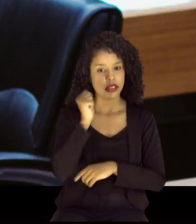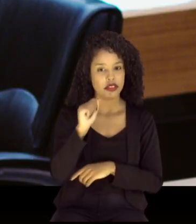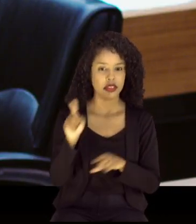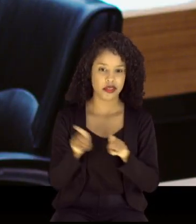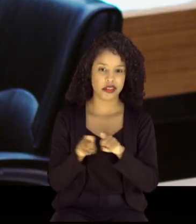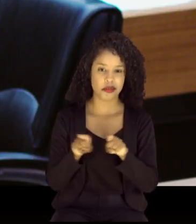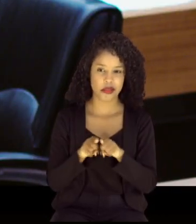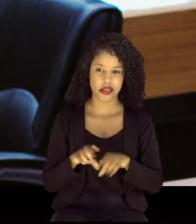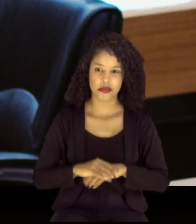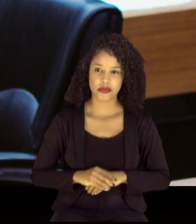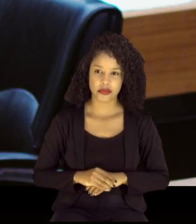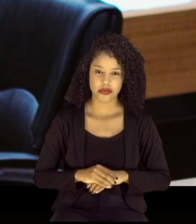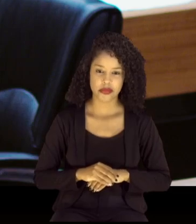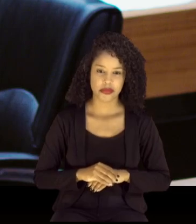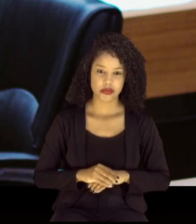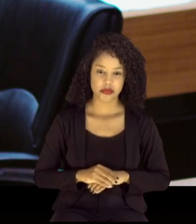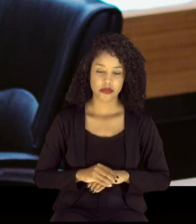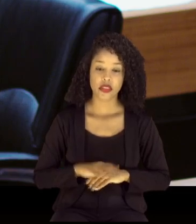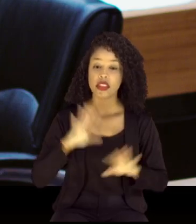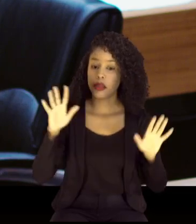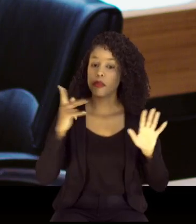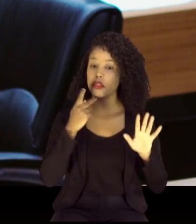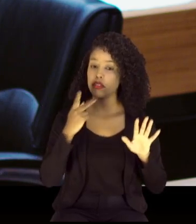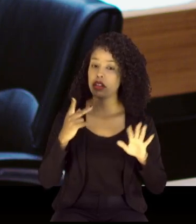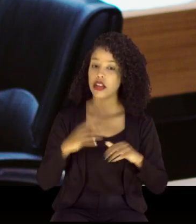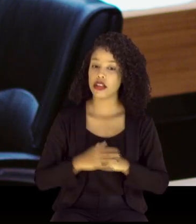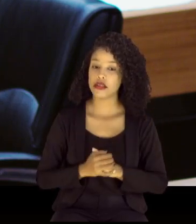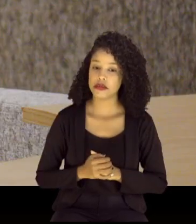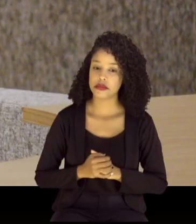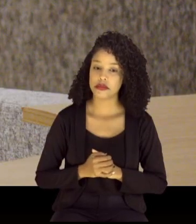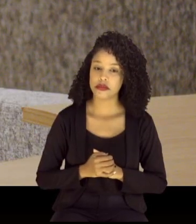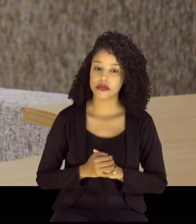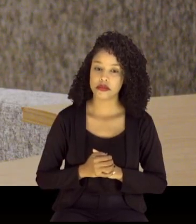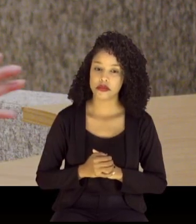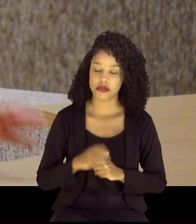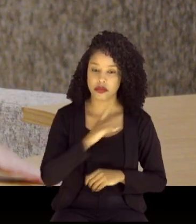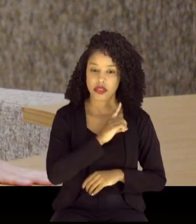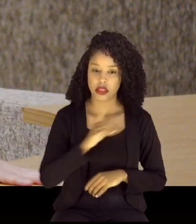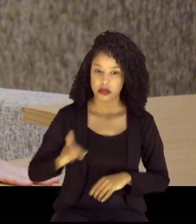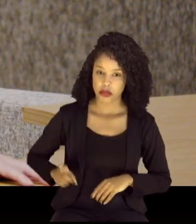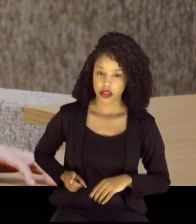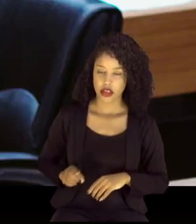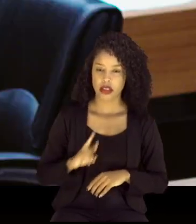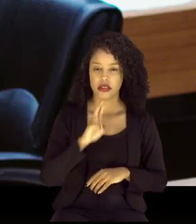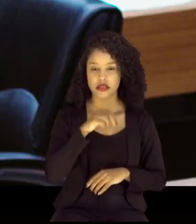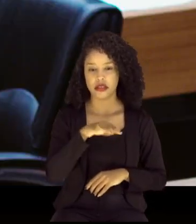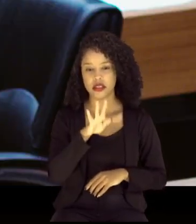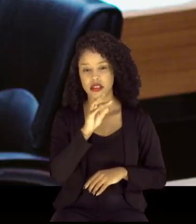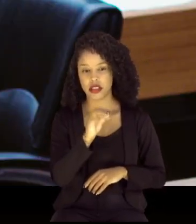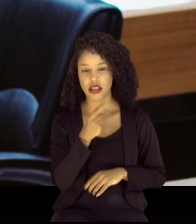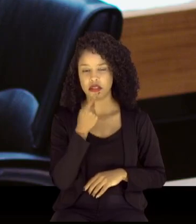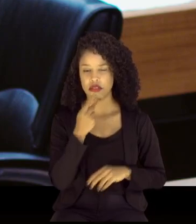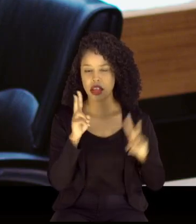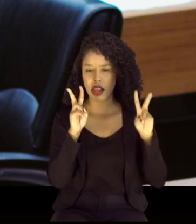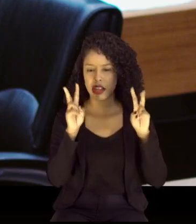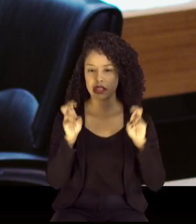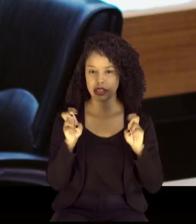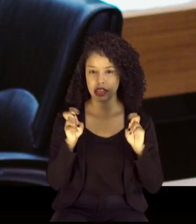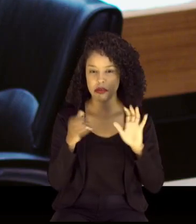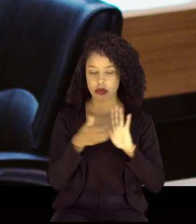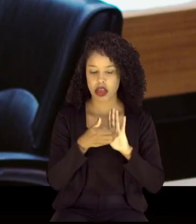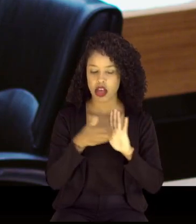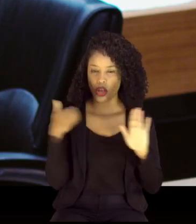né, a direita. Aqui apenas para dizer o seguinte, quando aqui o deputado Renato, vida de... deputado Renato fala, questão do corte aí